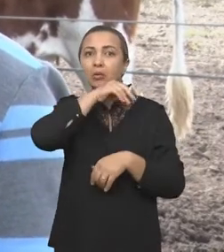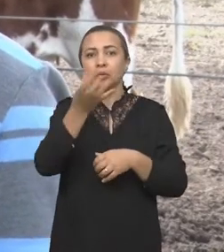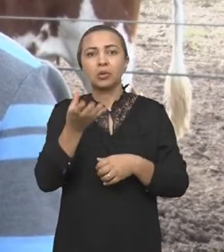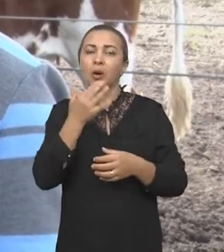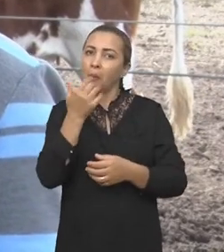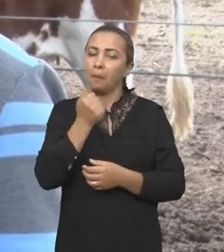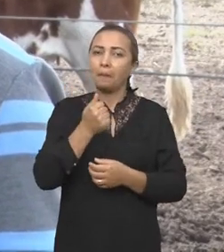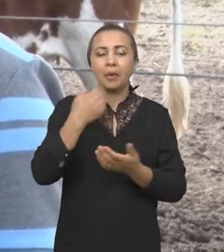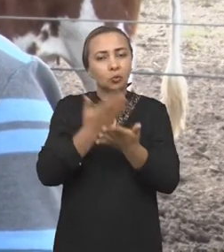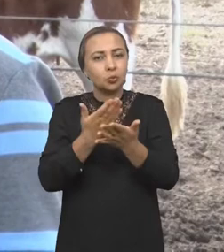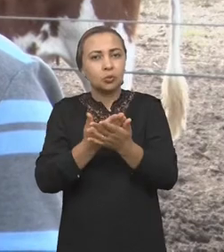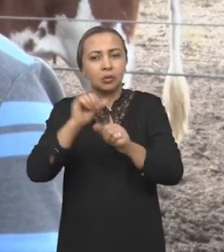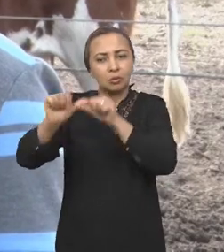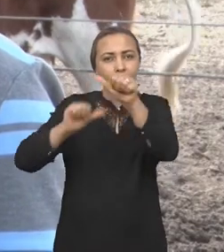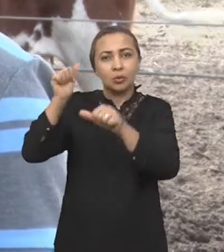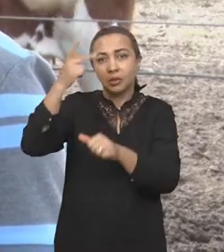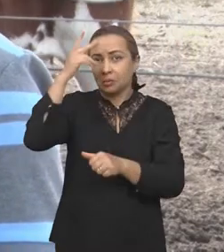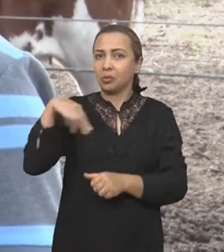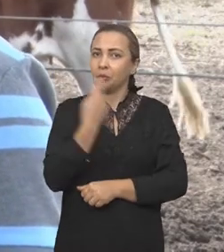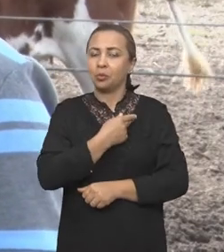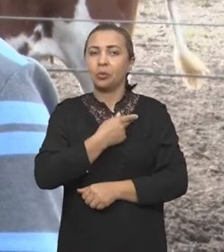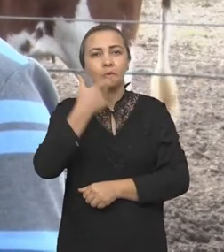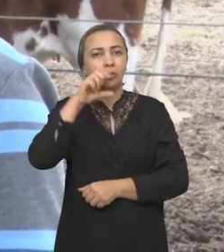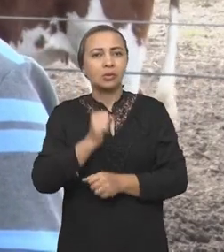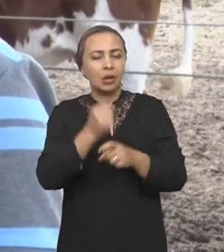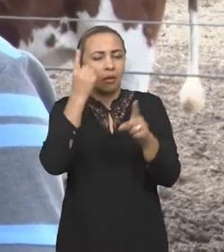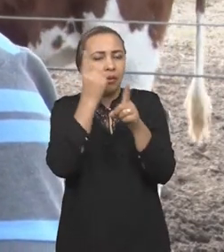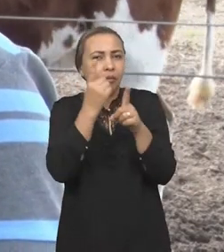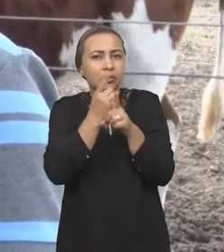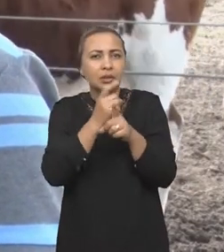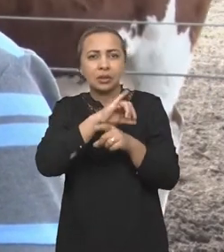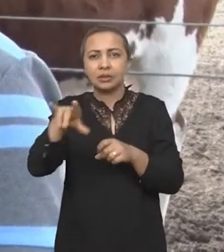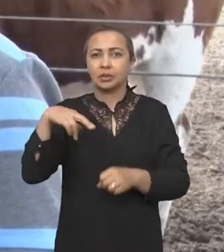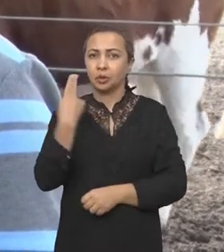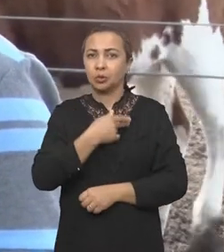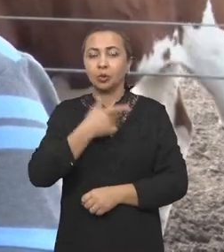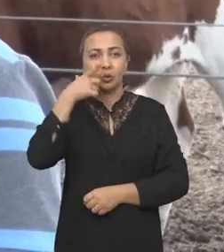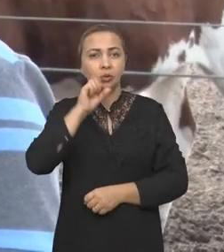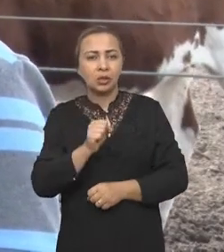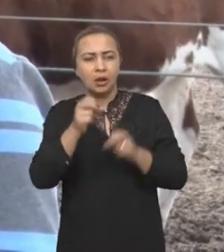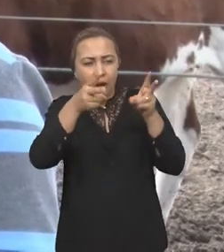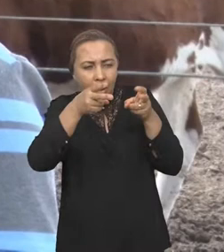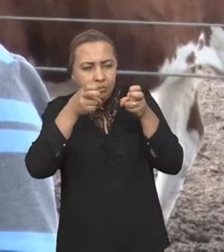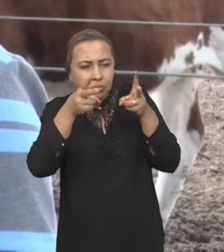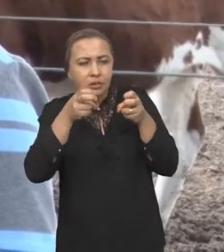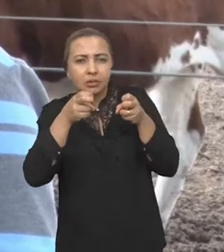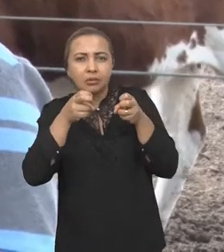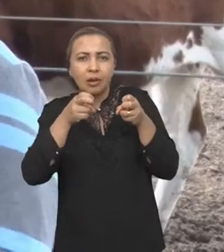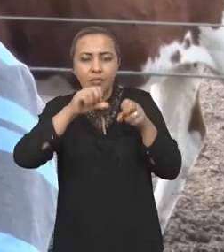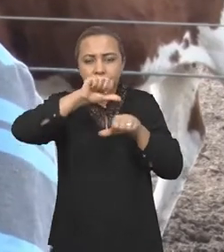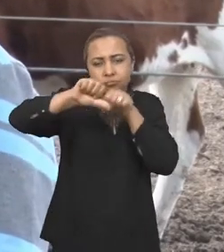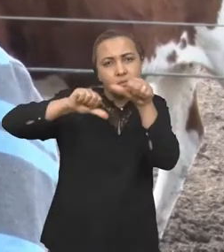estudar essa alteração para a gente conseguir identificar se a gente conseguiria captar essa